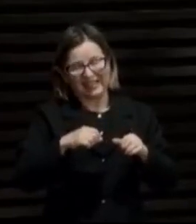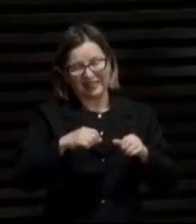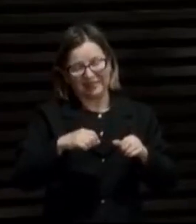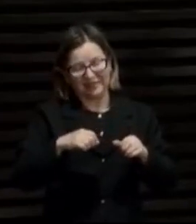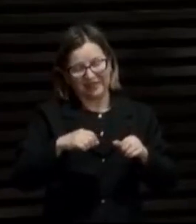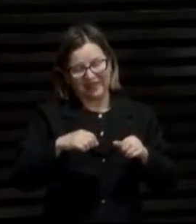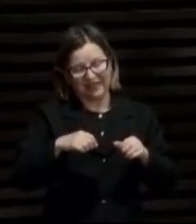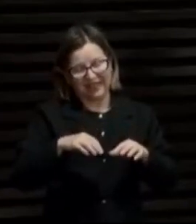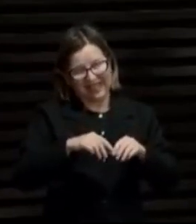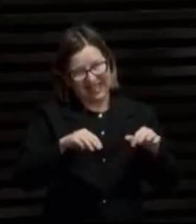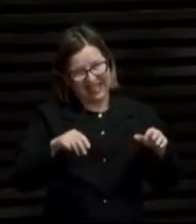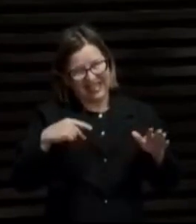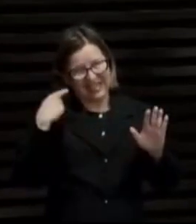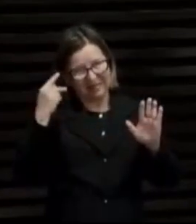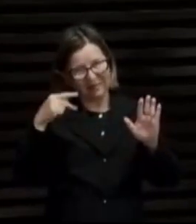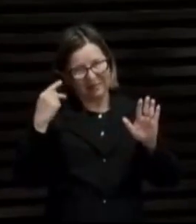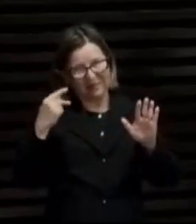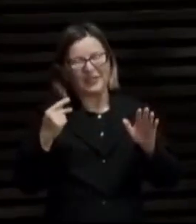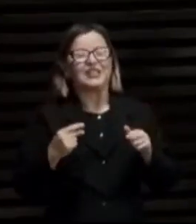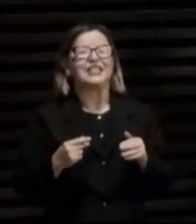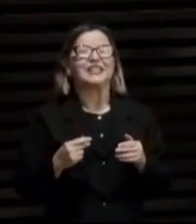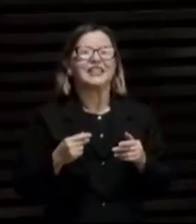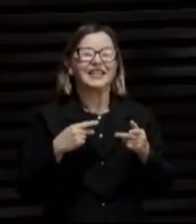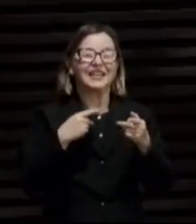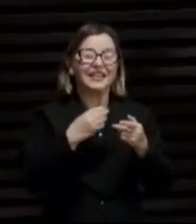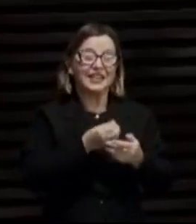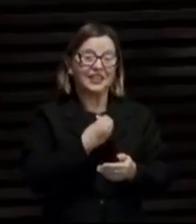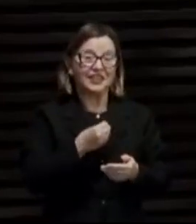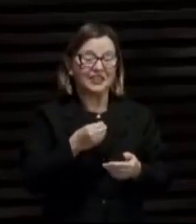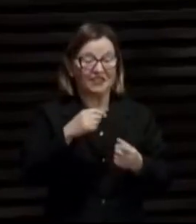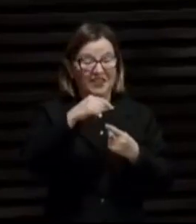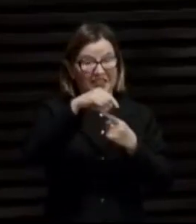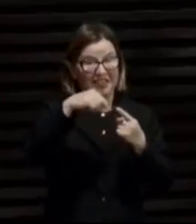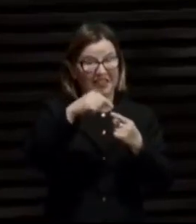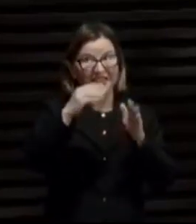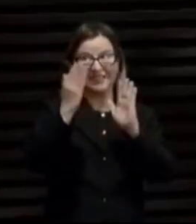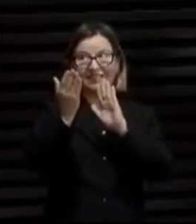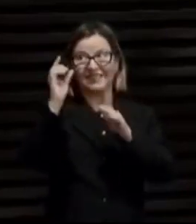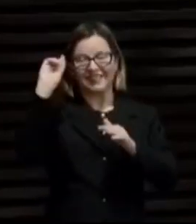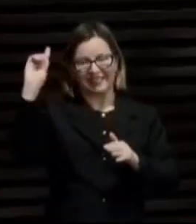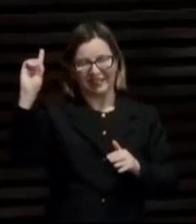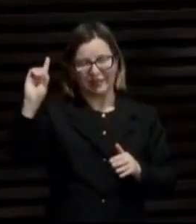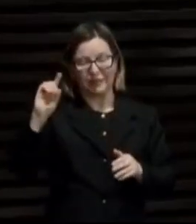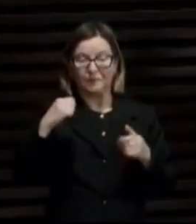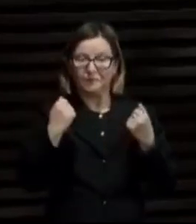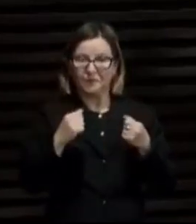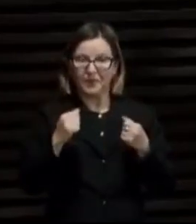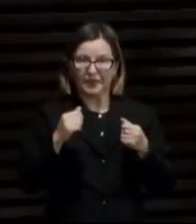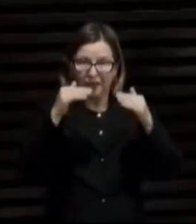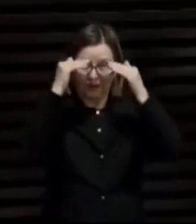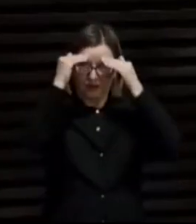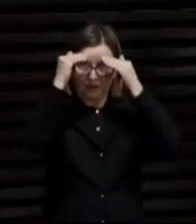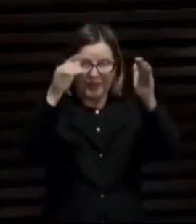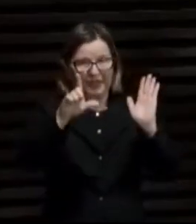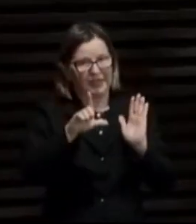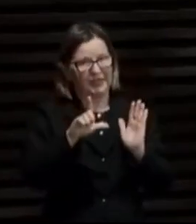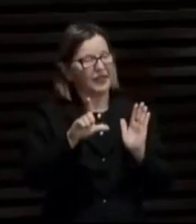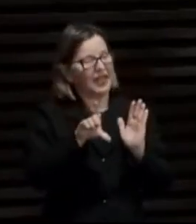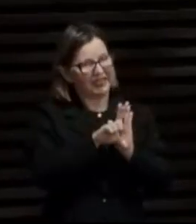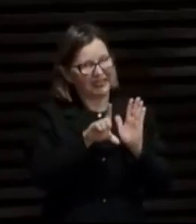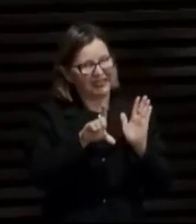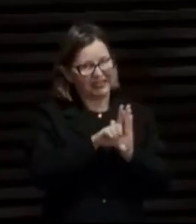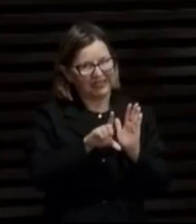Senhor. Eles deveriam obedecer às leis e os rituais de pureza estabelecidos.